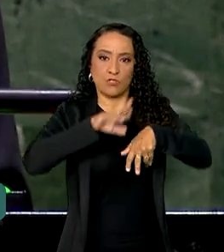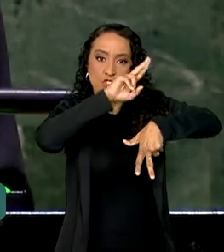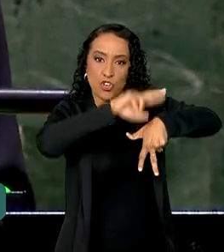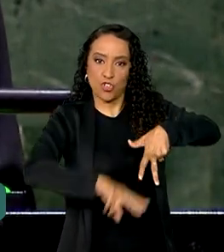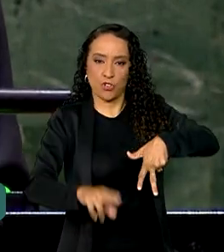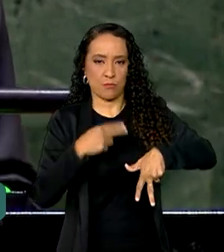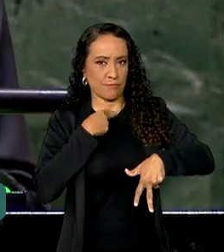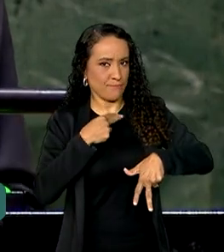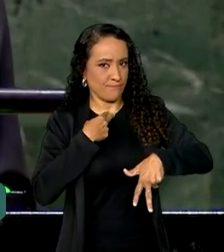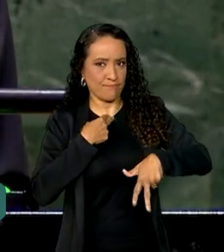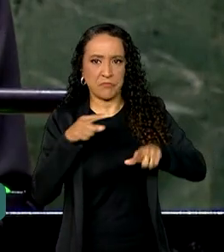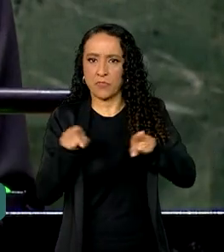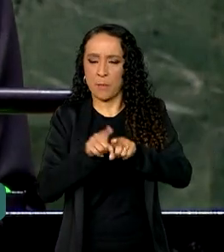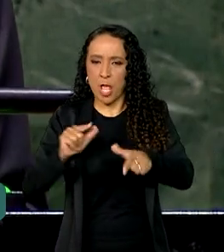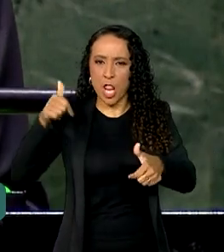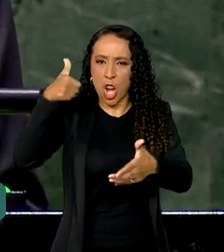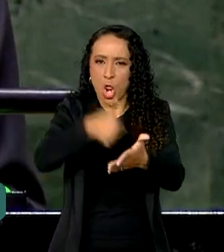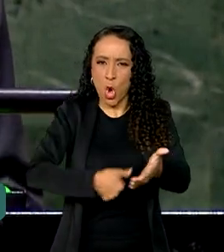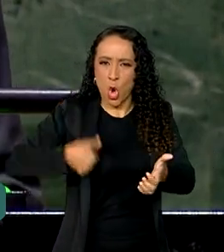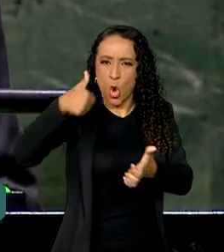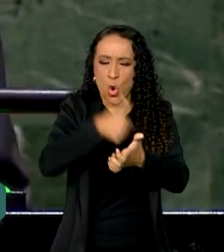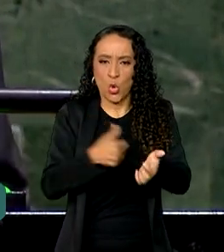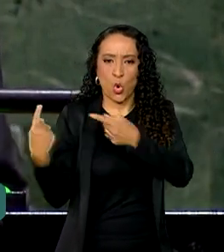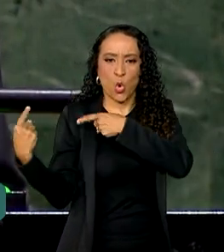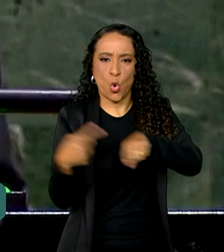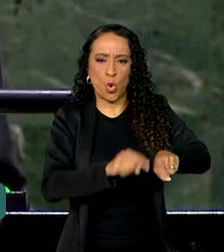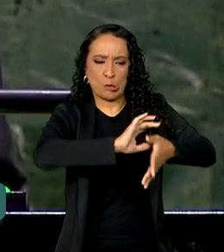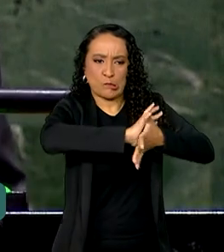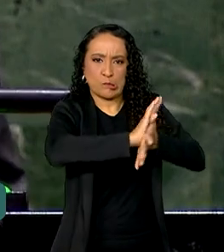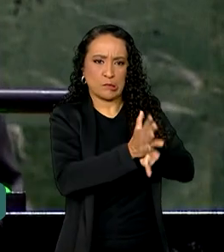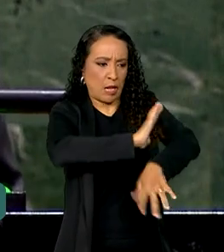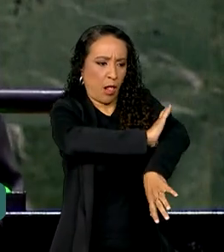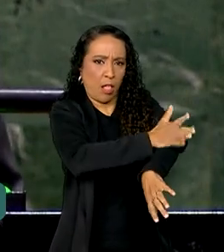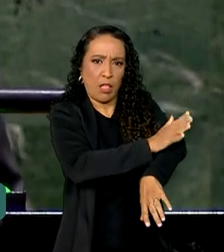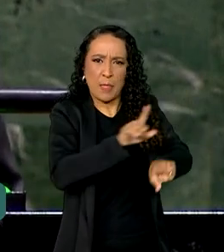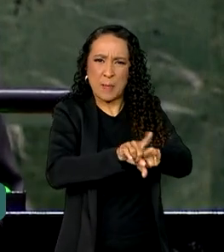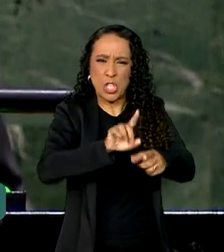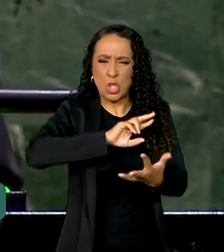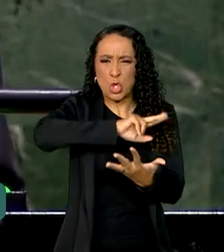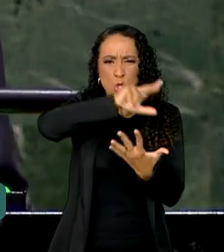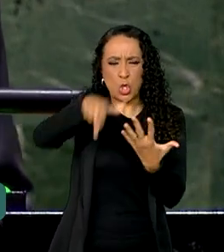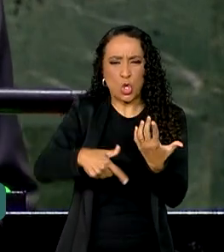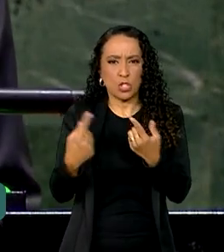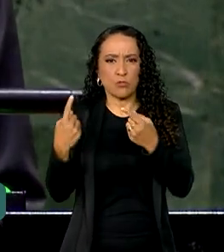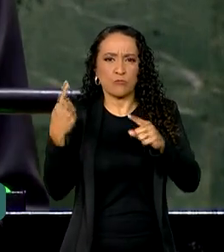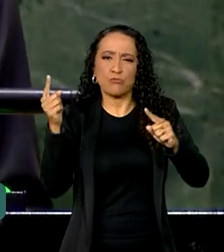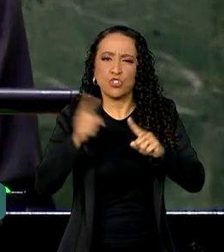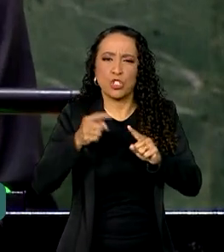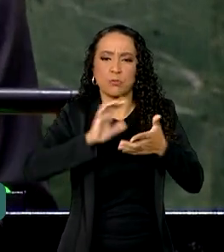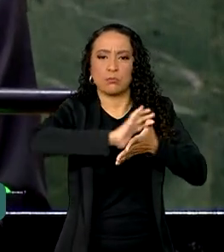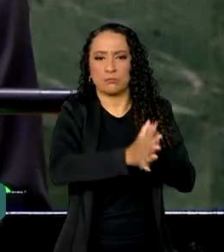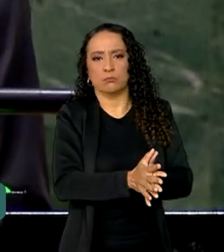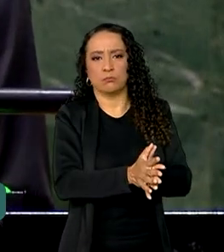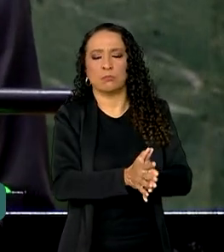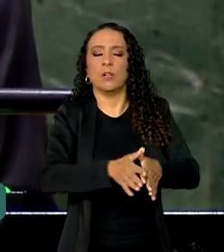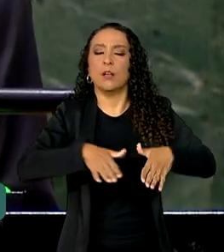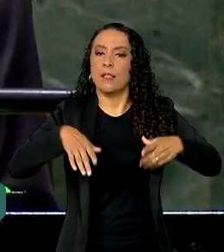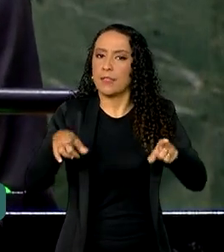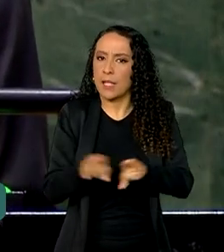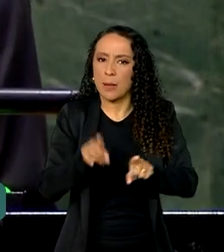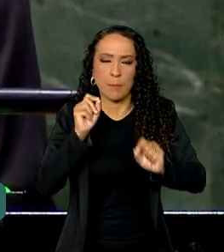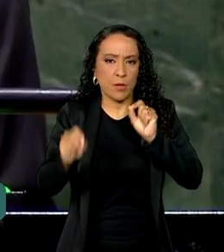gêneros, nem na luta contra o racismo e todas as formas de discriminação.